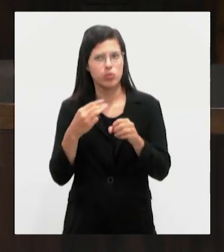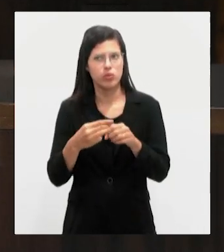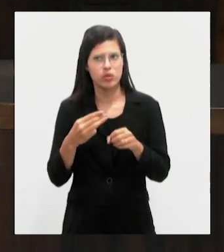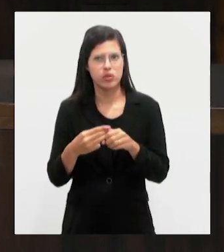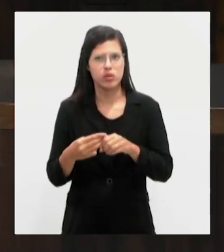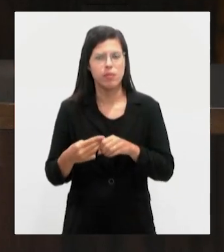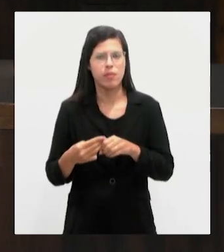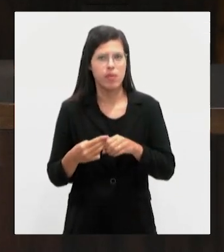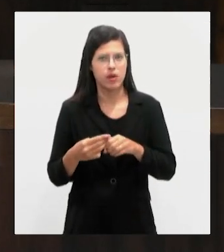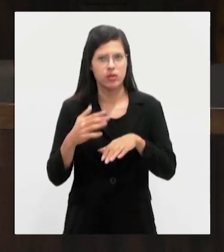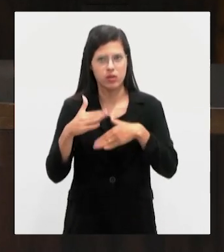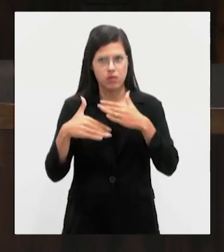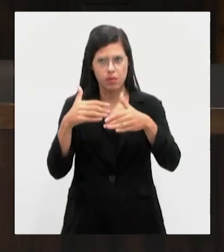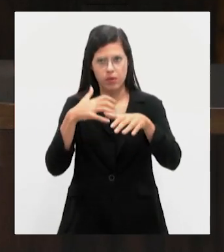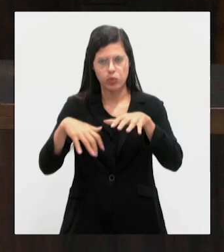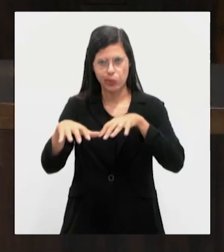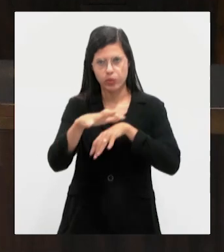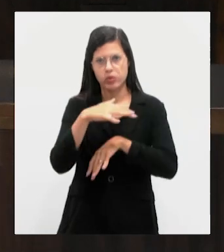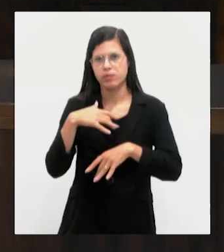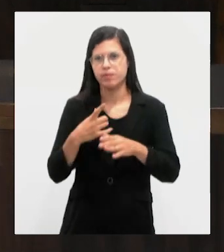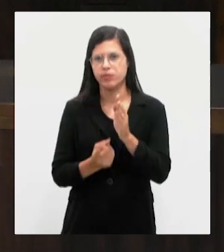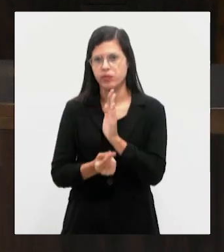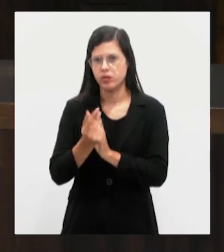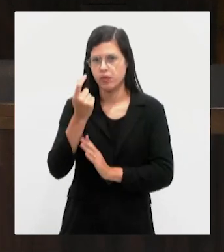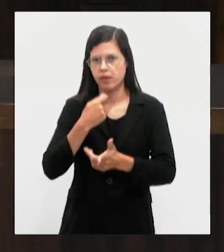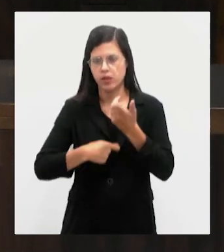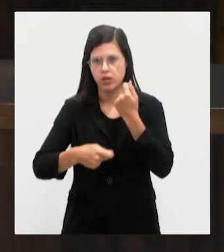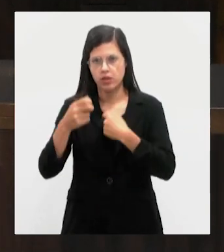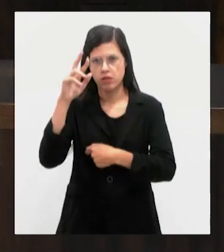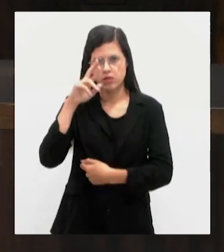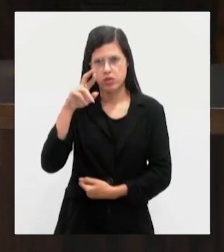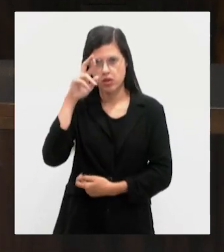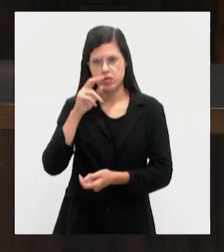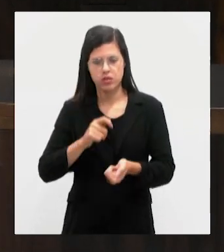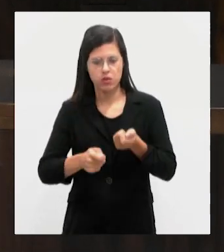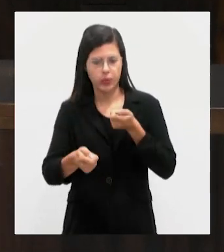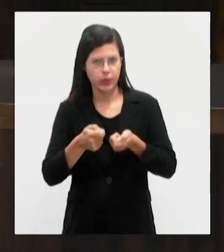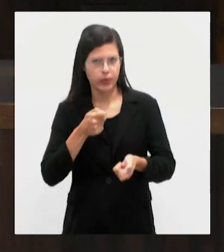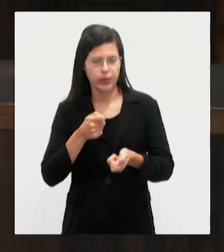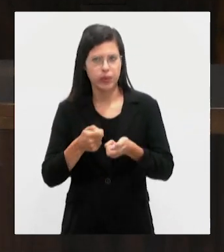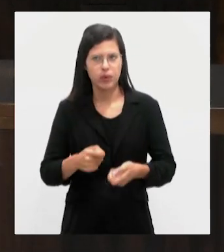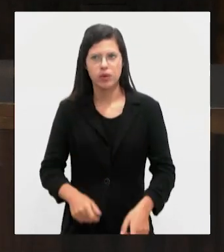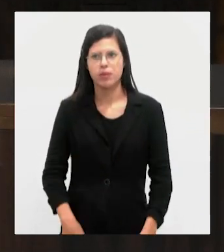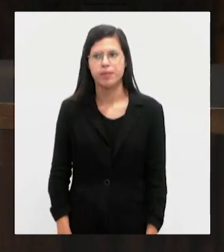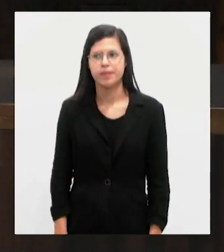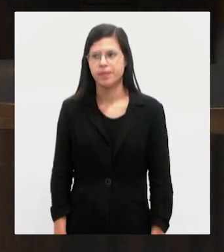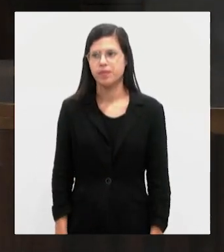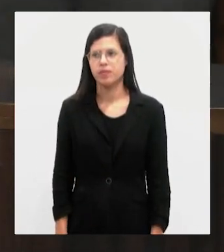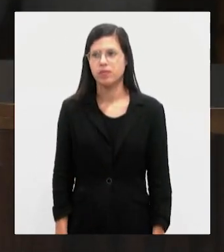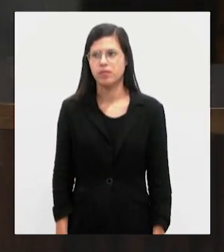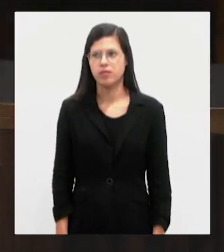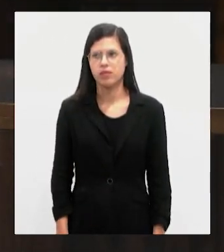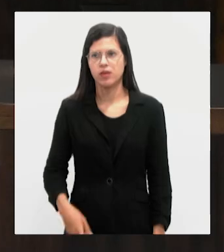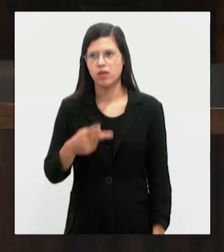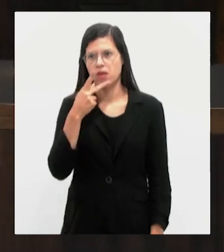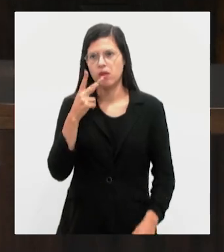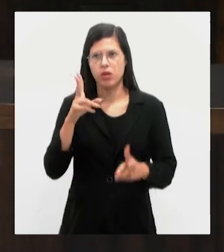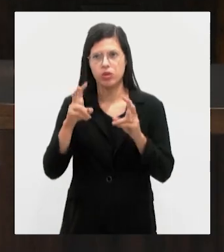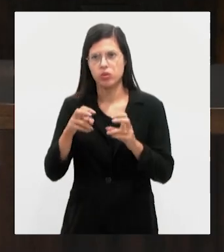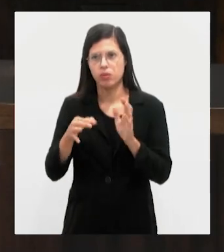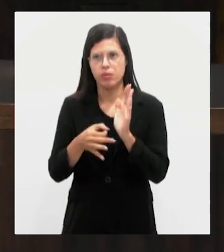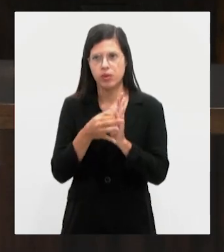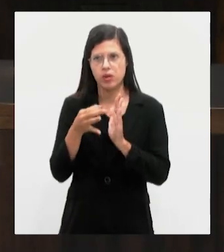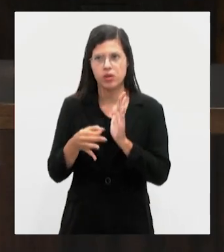Desenvolvimento Regional, de Orçamento, Finanças, Fiscalização Financeira e Controle. Para emitir parecer